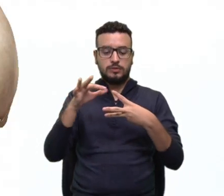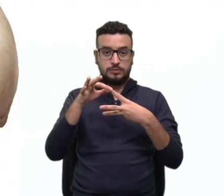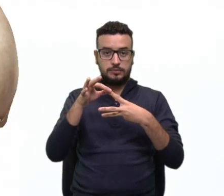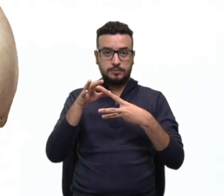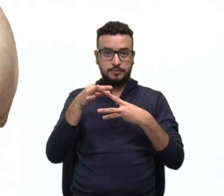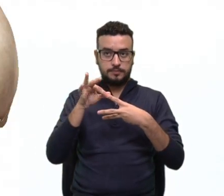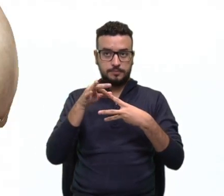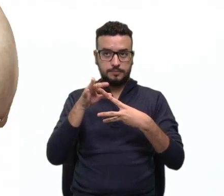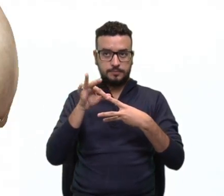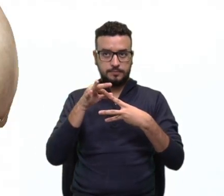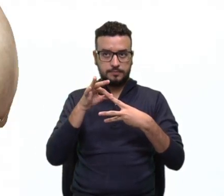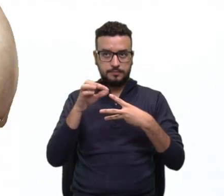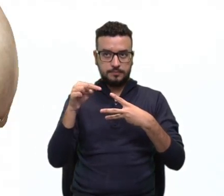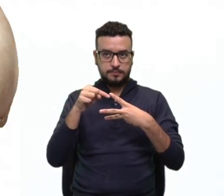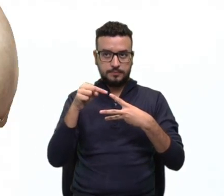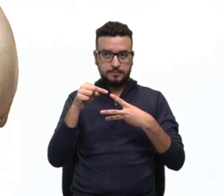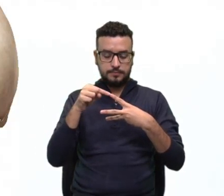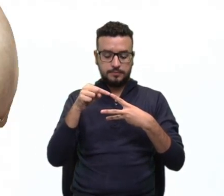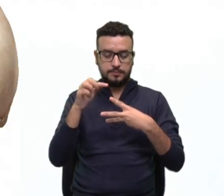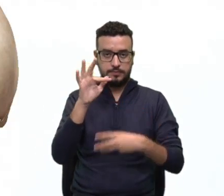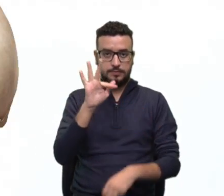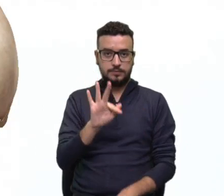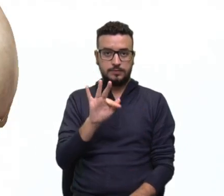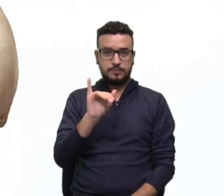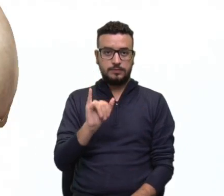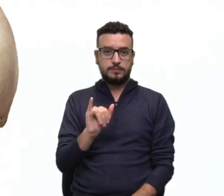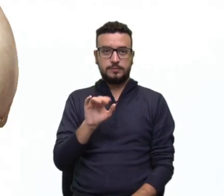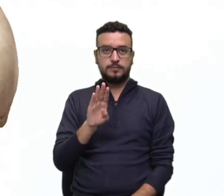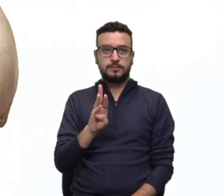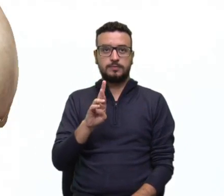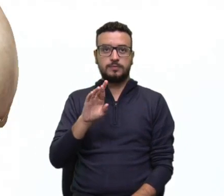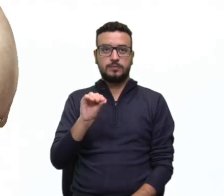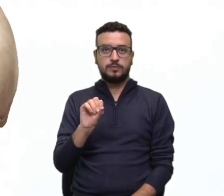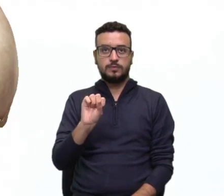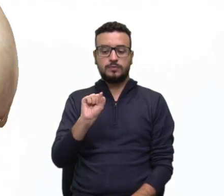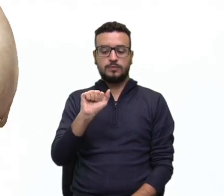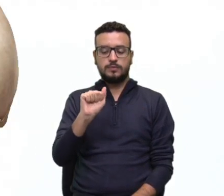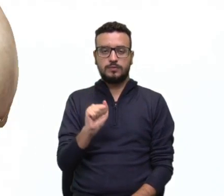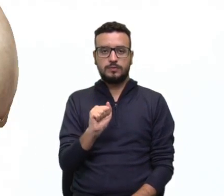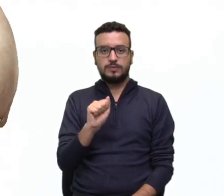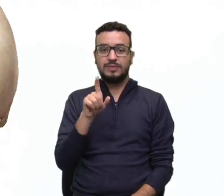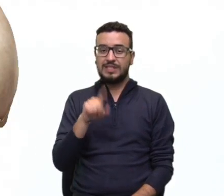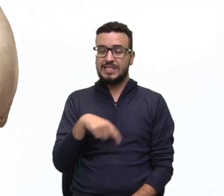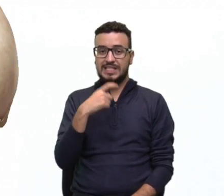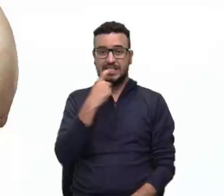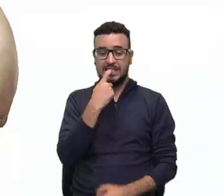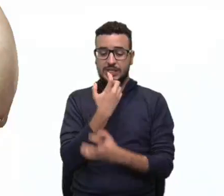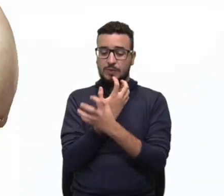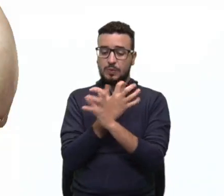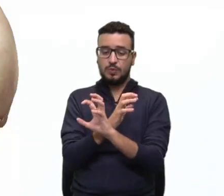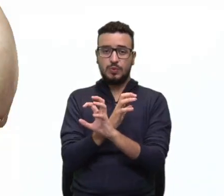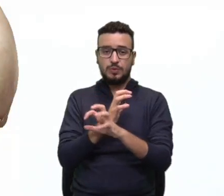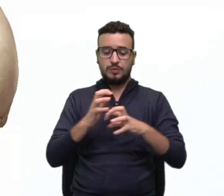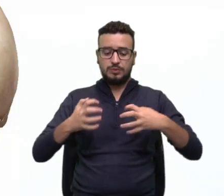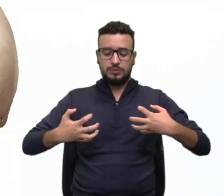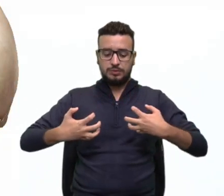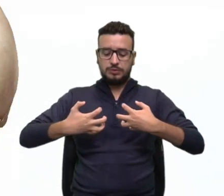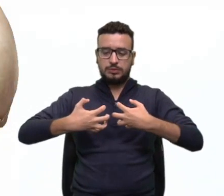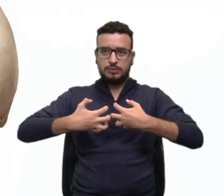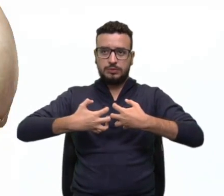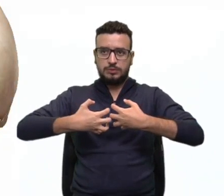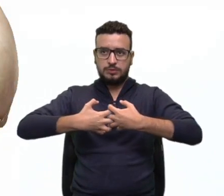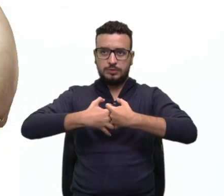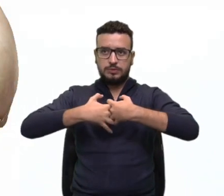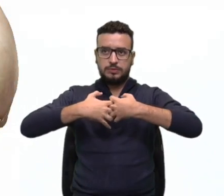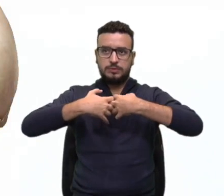Na articulação fibrosa, os ossos são unidos por tecido fibroso. A principal característica desse